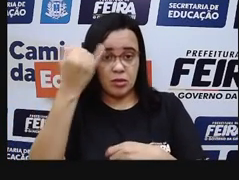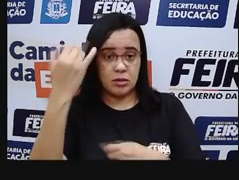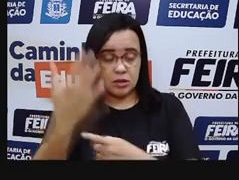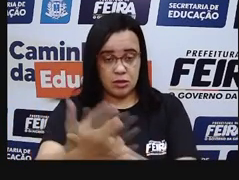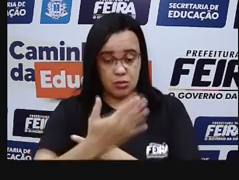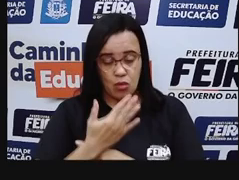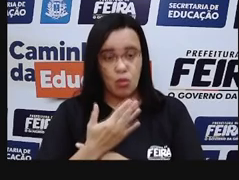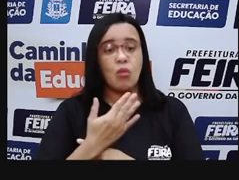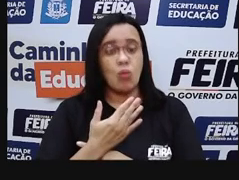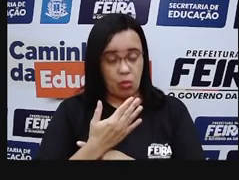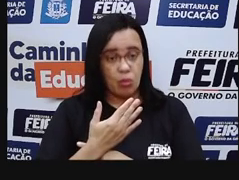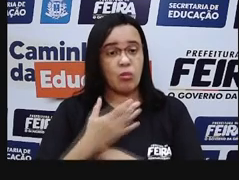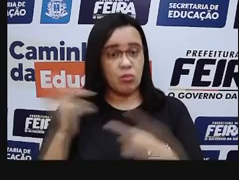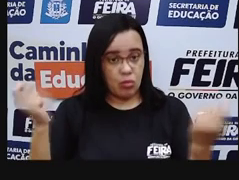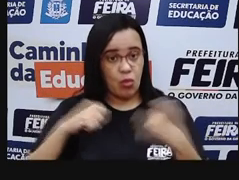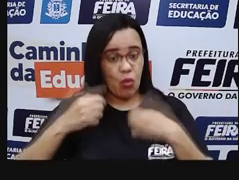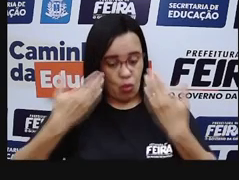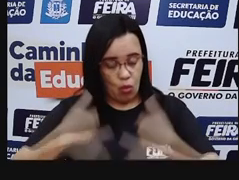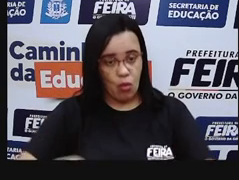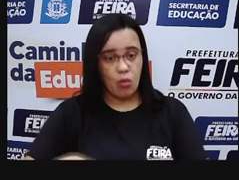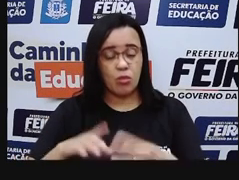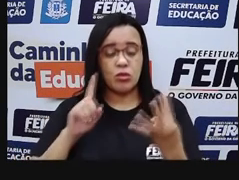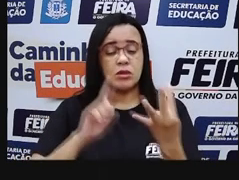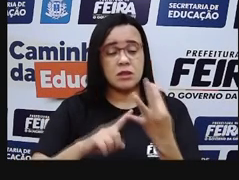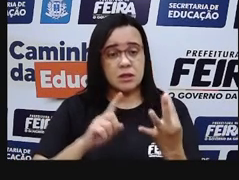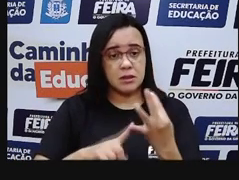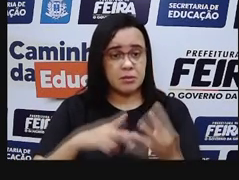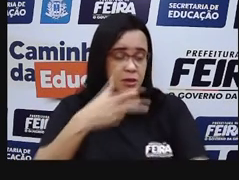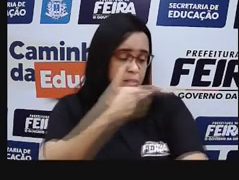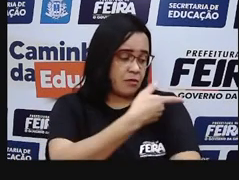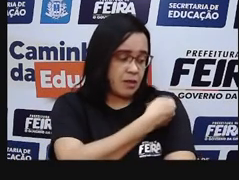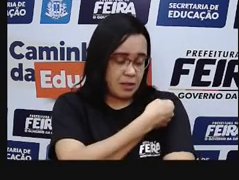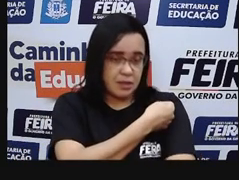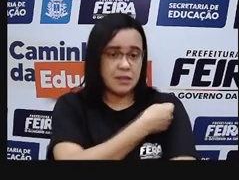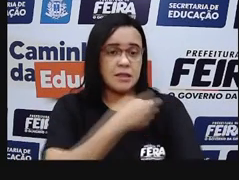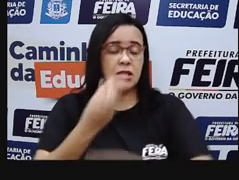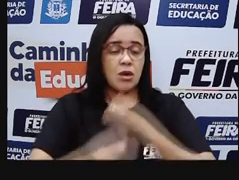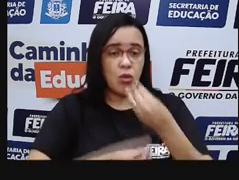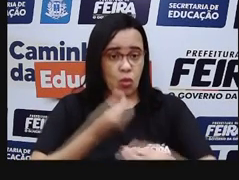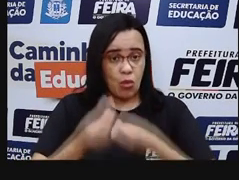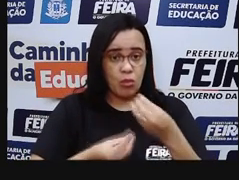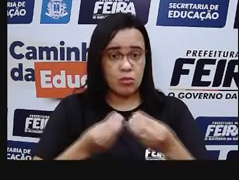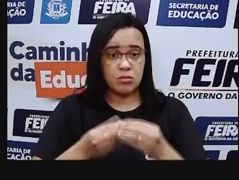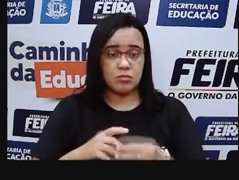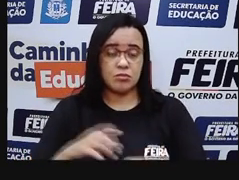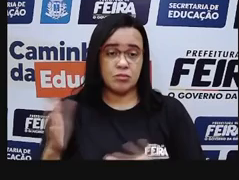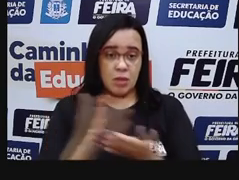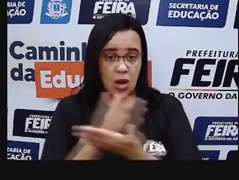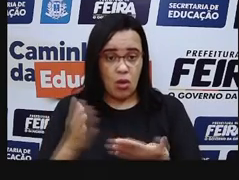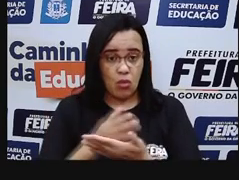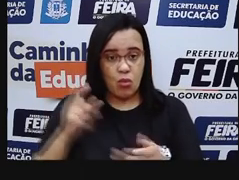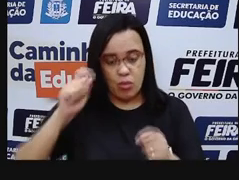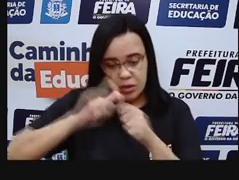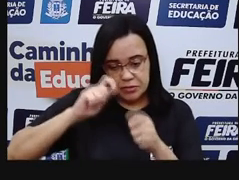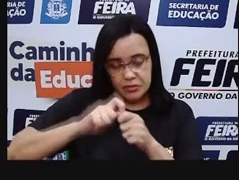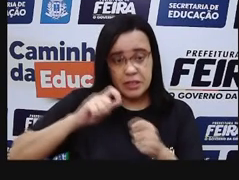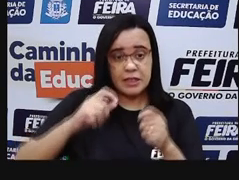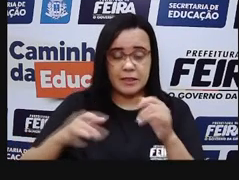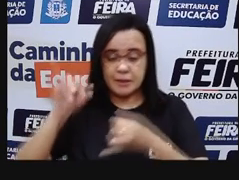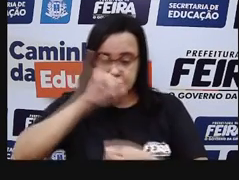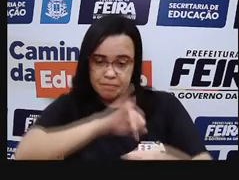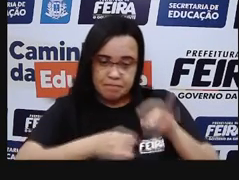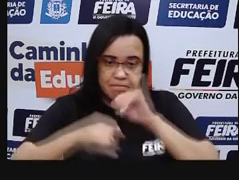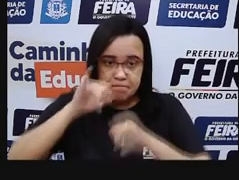anticorpos e a gente vai ter vacinas que vão ser produzidas com fragmentos né dos genes recessivos